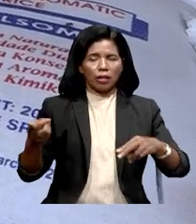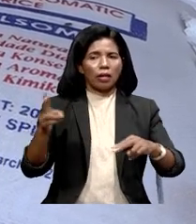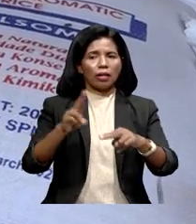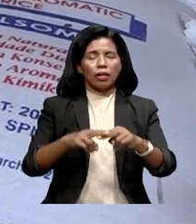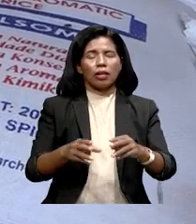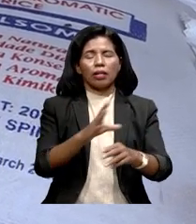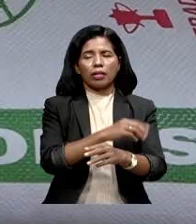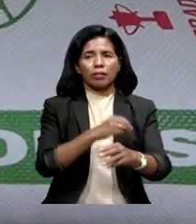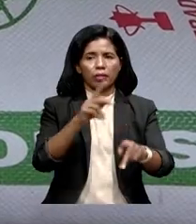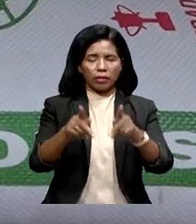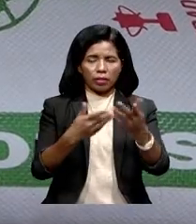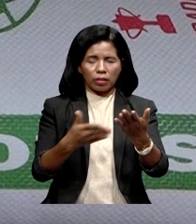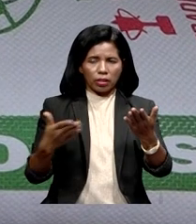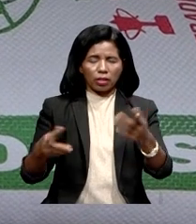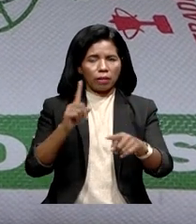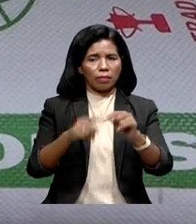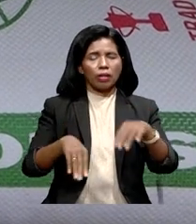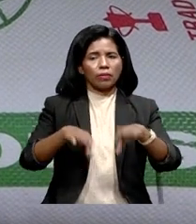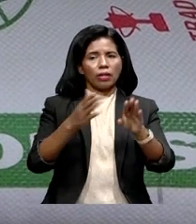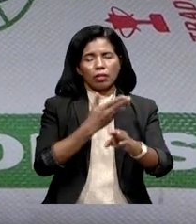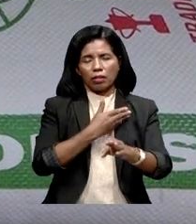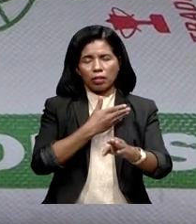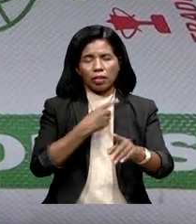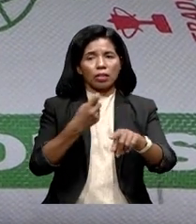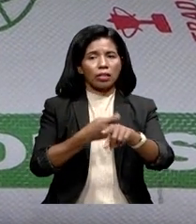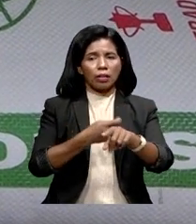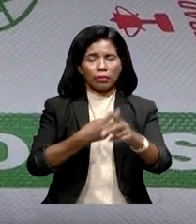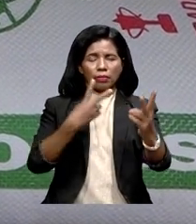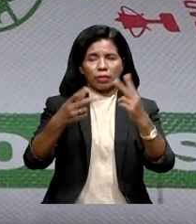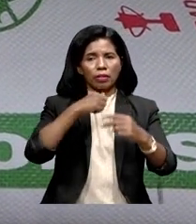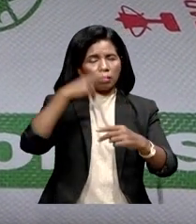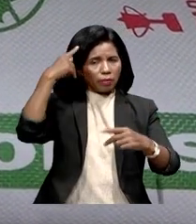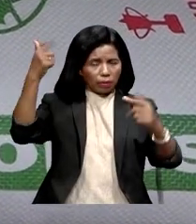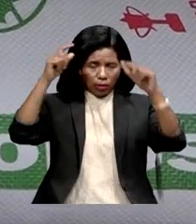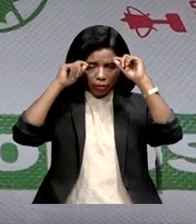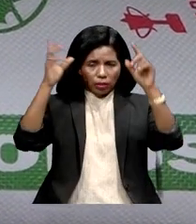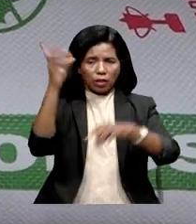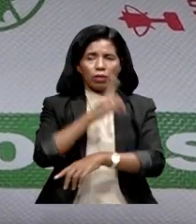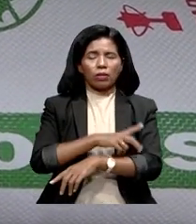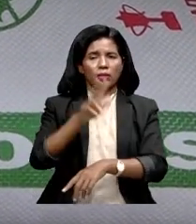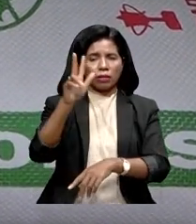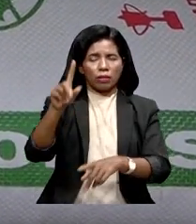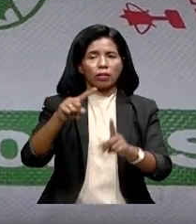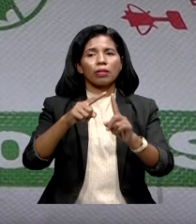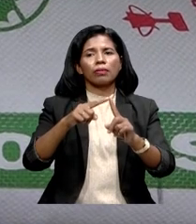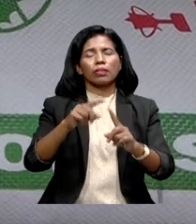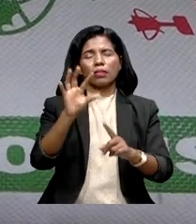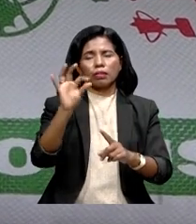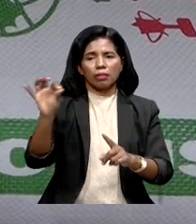Bafolin necessidade básica e a âmbito vizita Papa Nian Maitimor-Leste durante Lorantolu, a rua Rusiloron Sia,